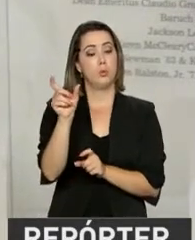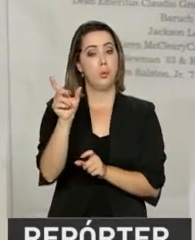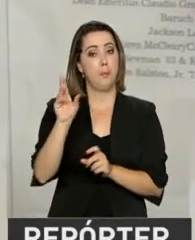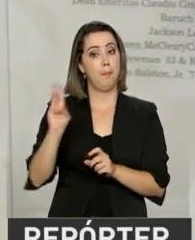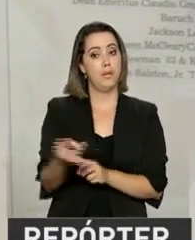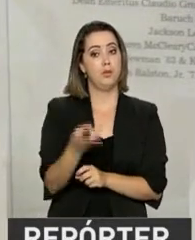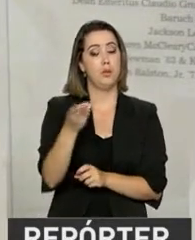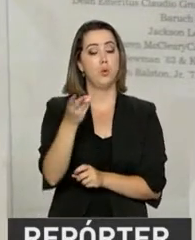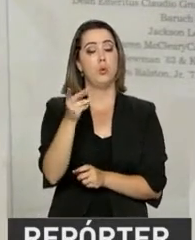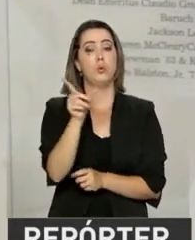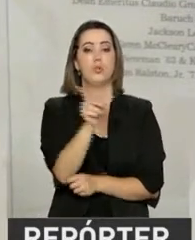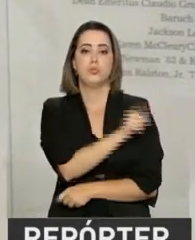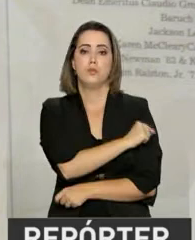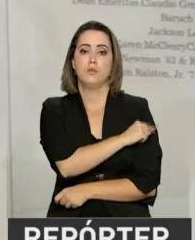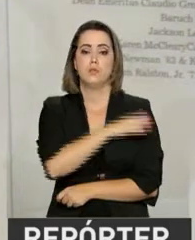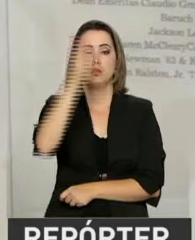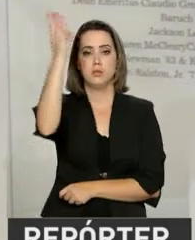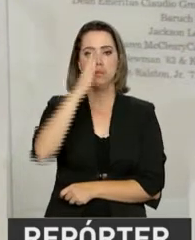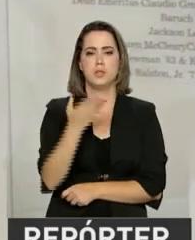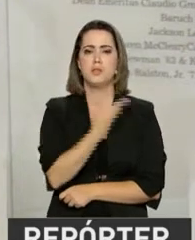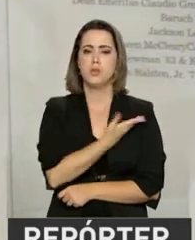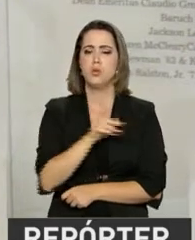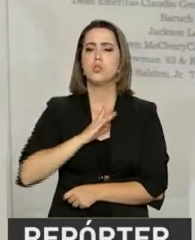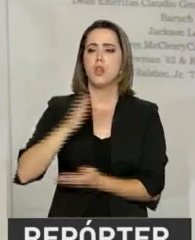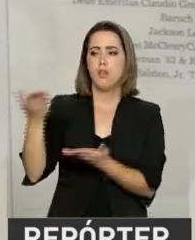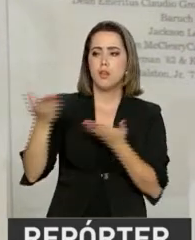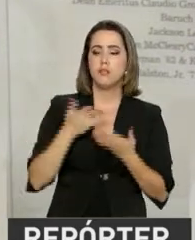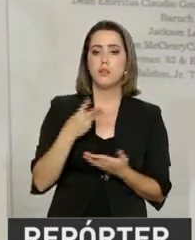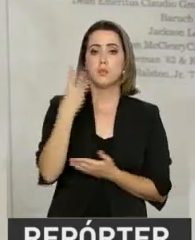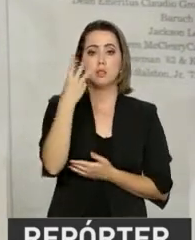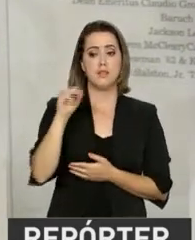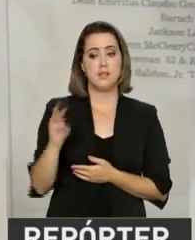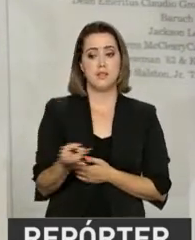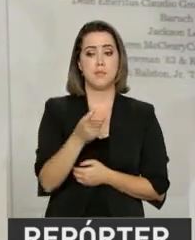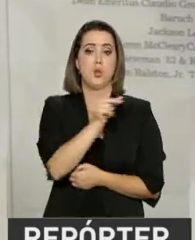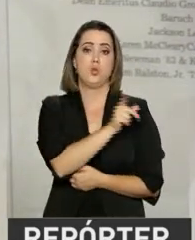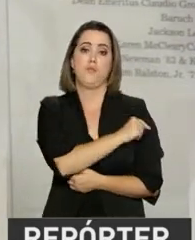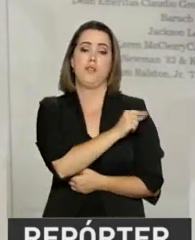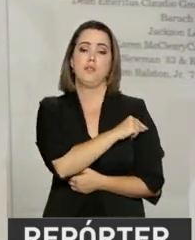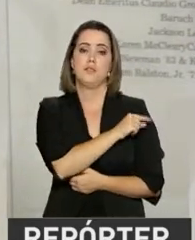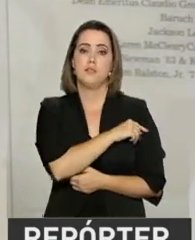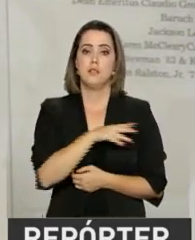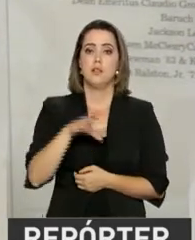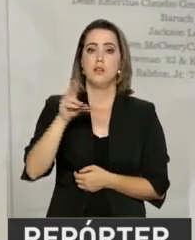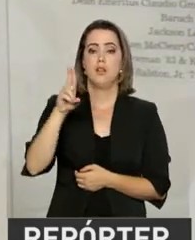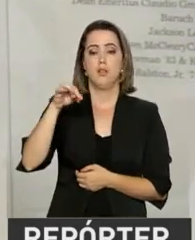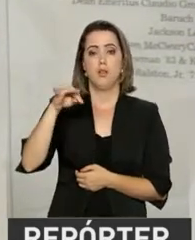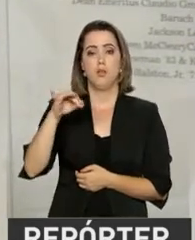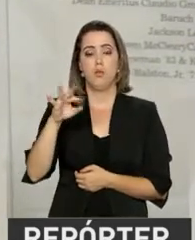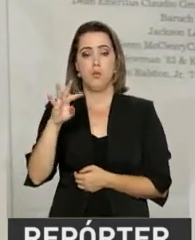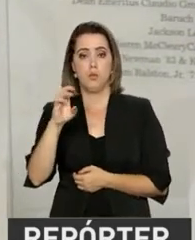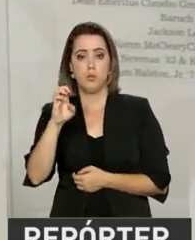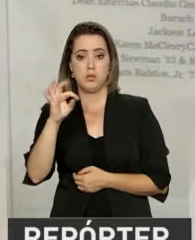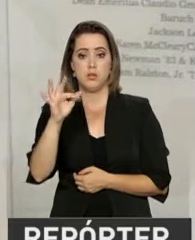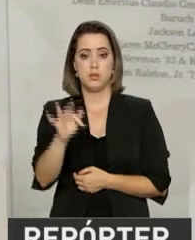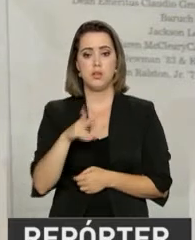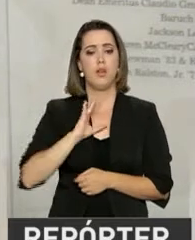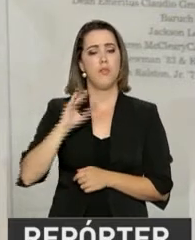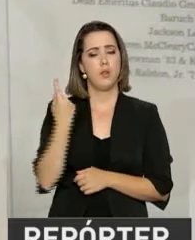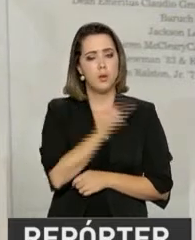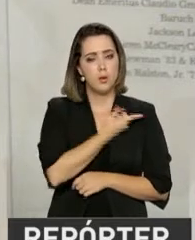a Unicef nos encaminhou para o Brasil, importamos mais 3 milhões de doses da Sanofi e temos a produção